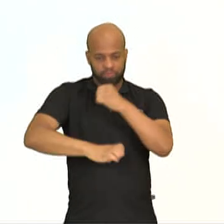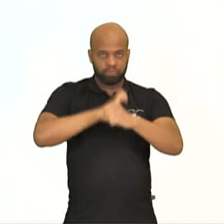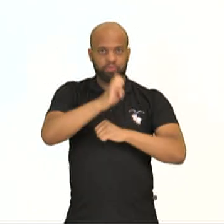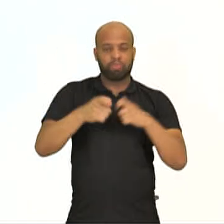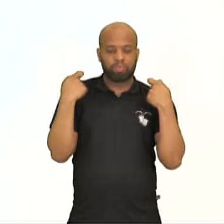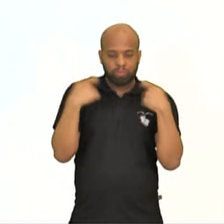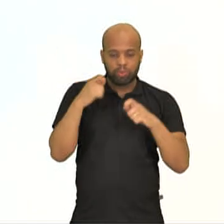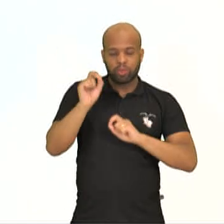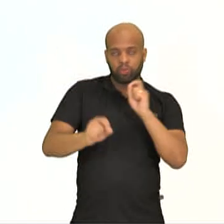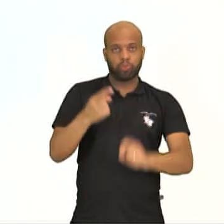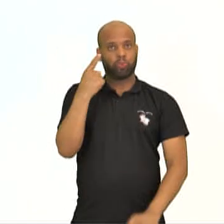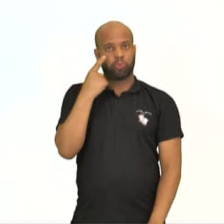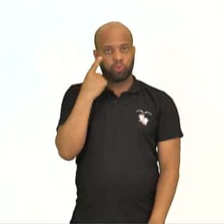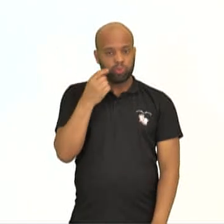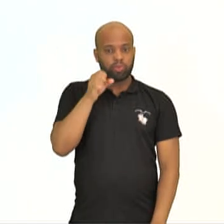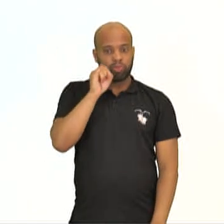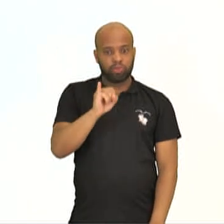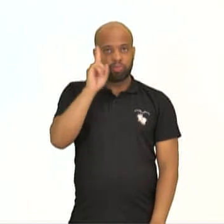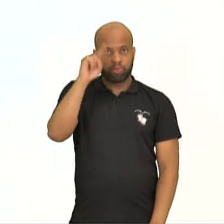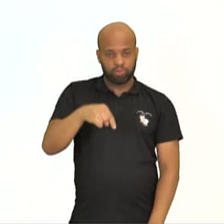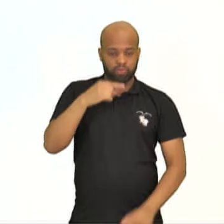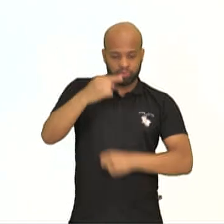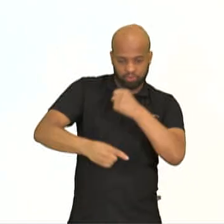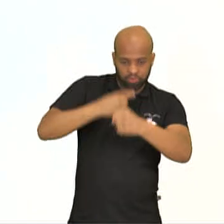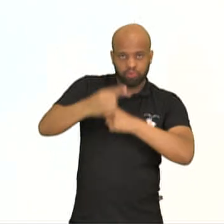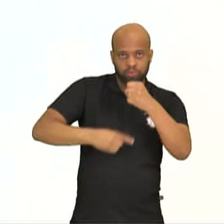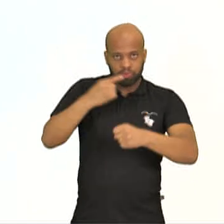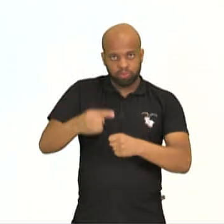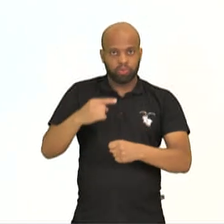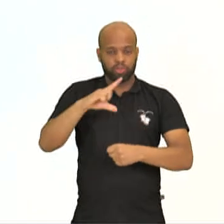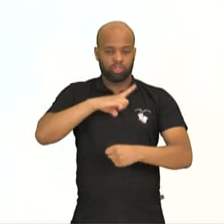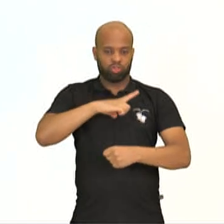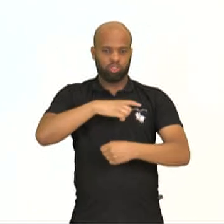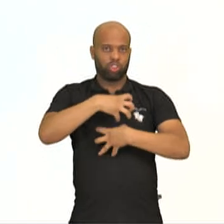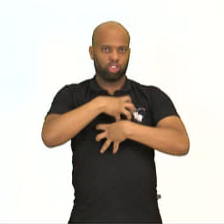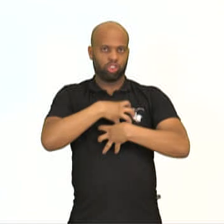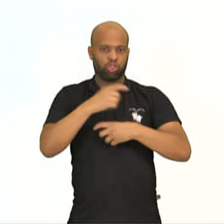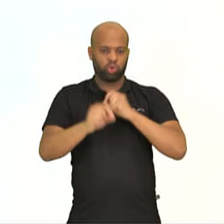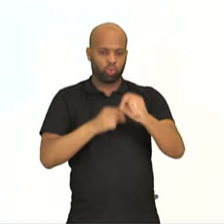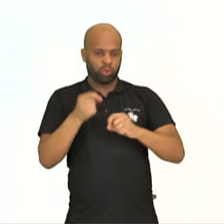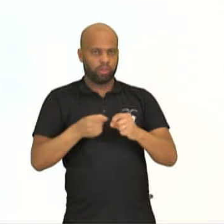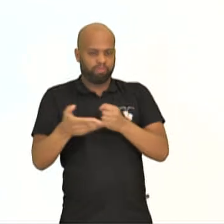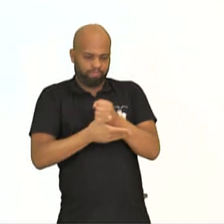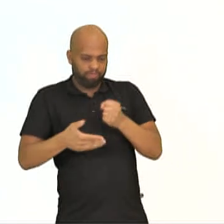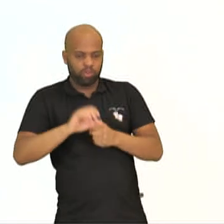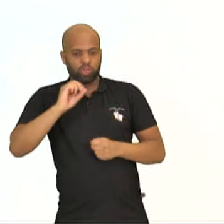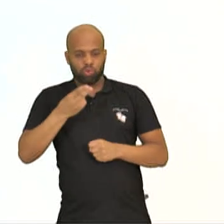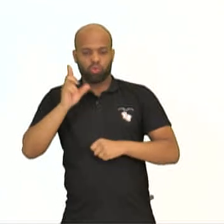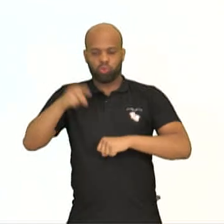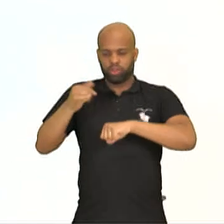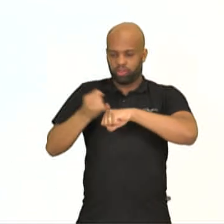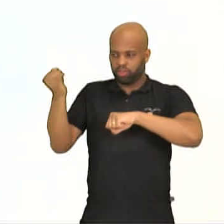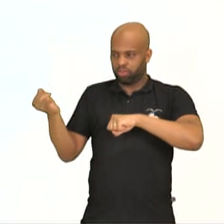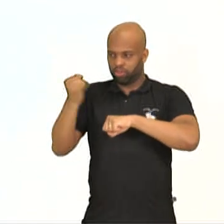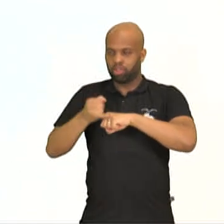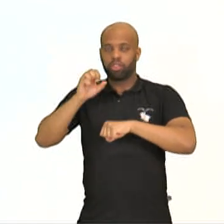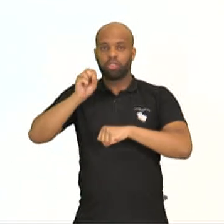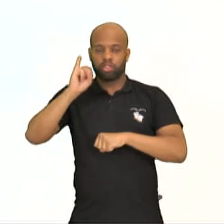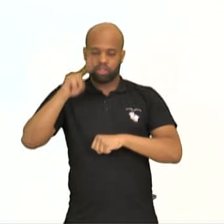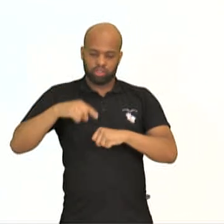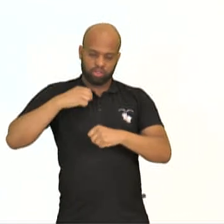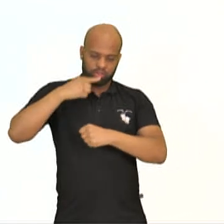é necessário verificar se trata-se de um átomo em estado fundamental ou de um íon. Se for um átomo no